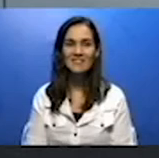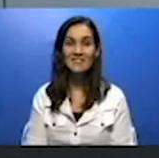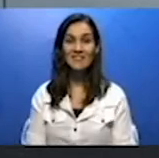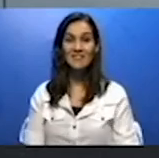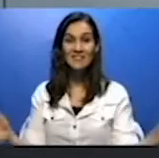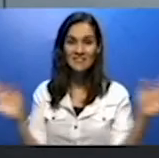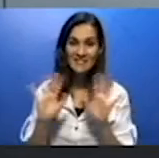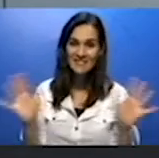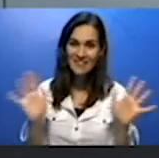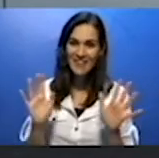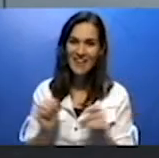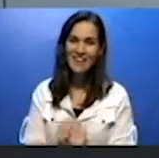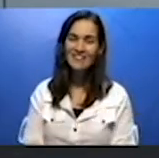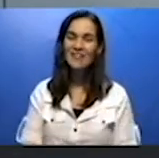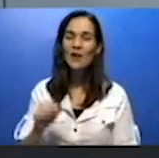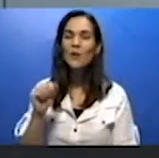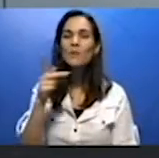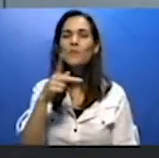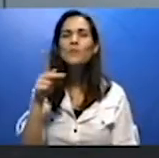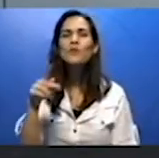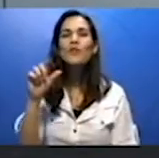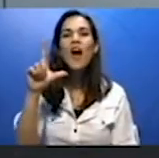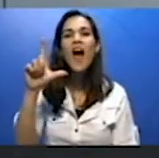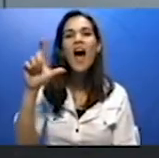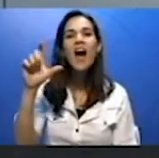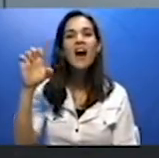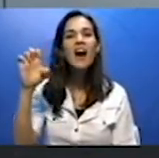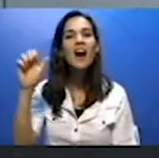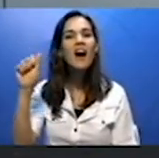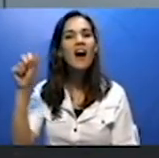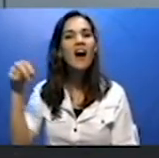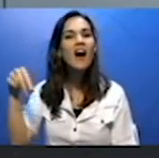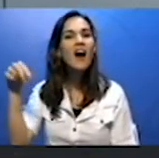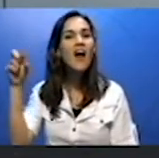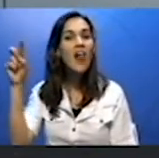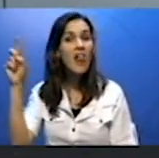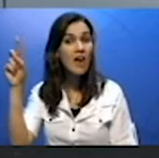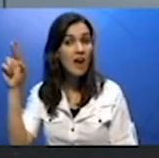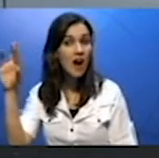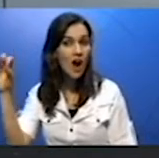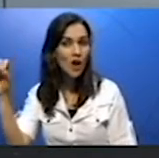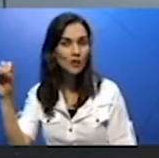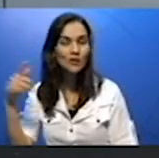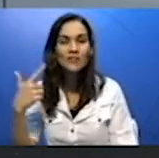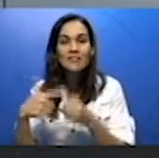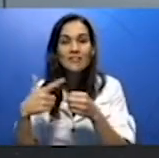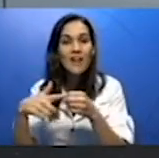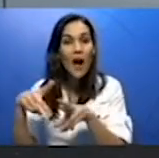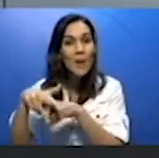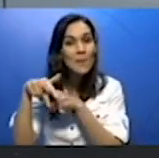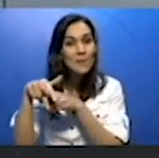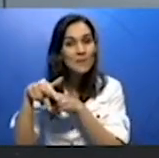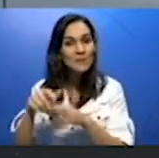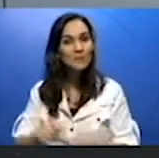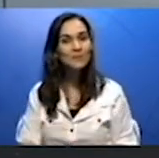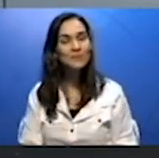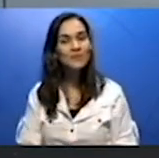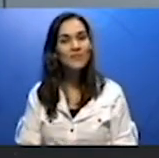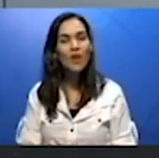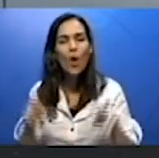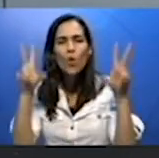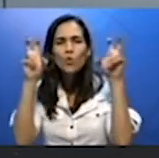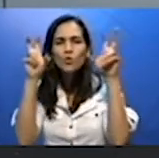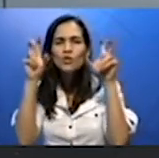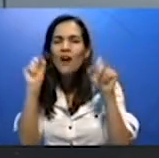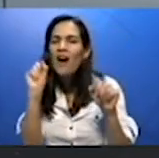o Olá eu sou o Leandro eu sou professor de ciências do sistema Municipal de Educação de Barretos e o título de sal que eu vou apresentar